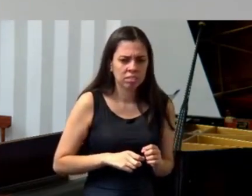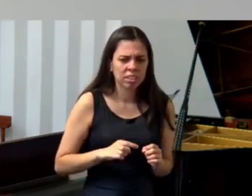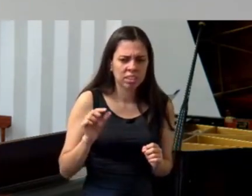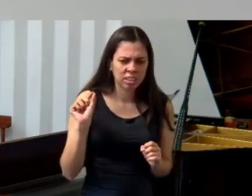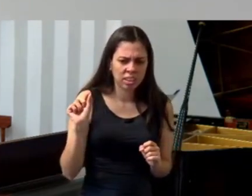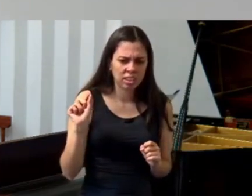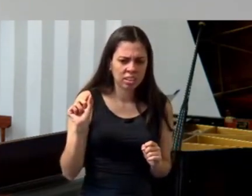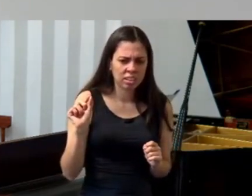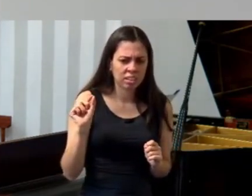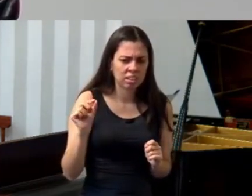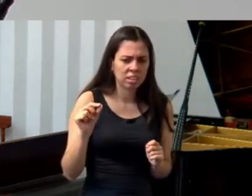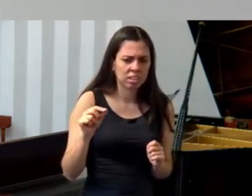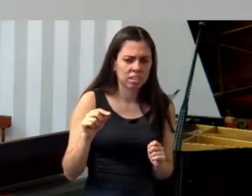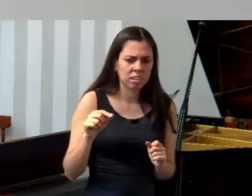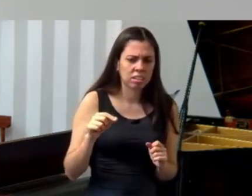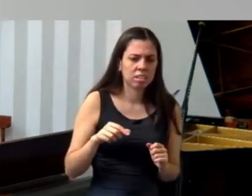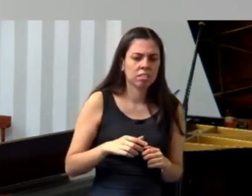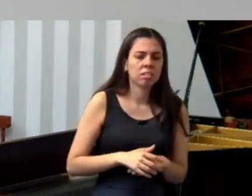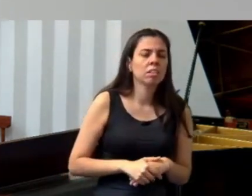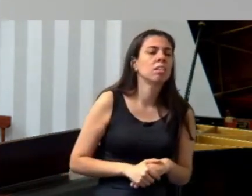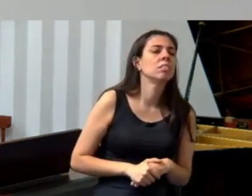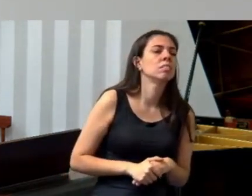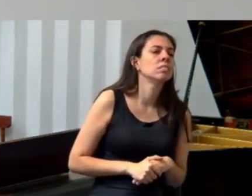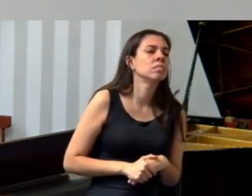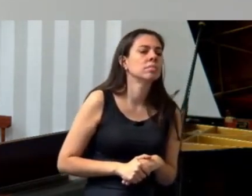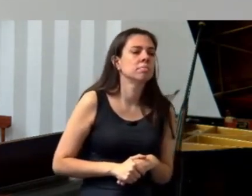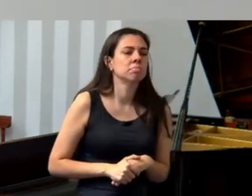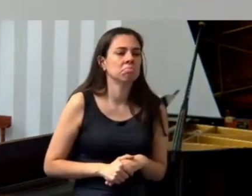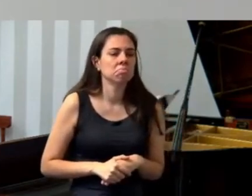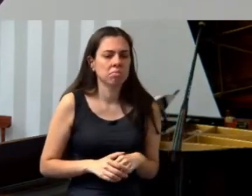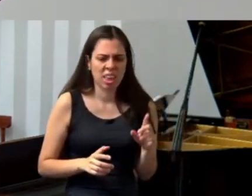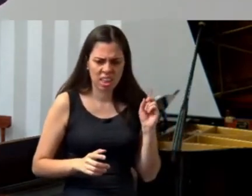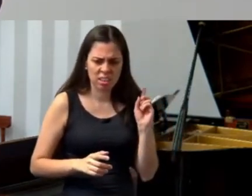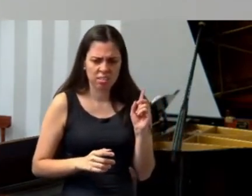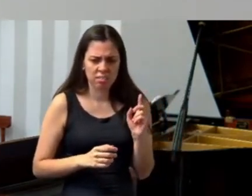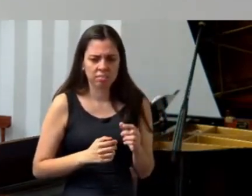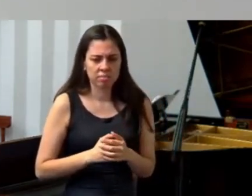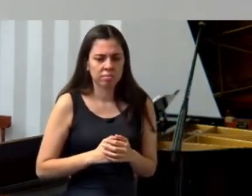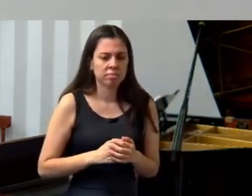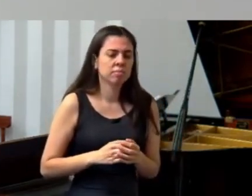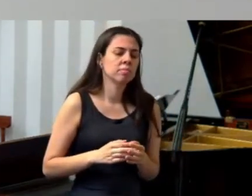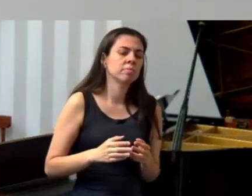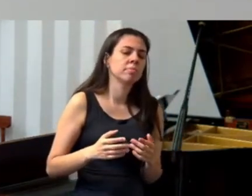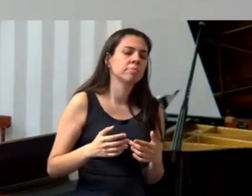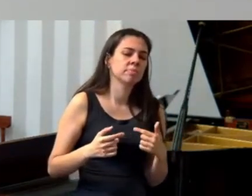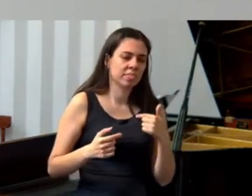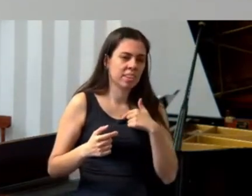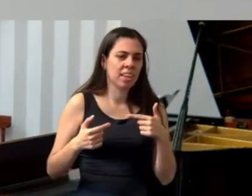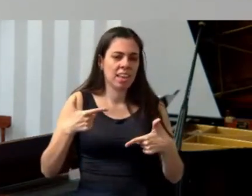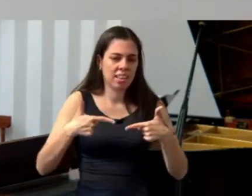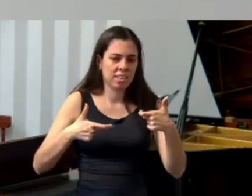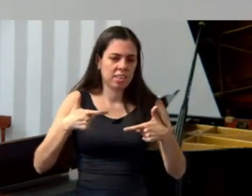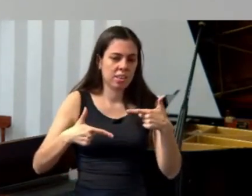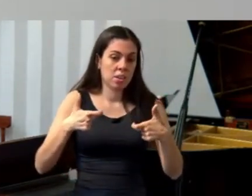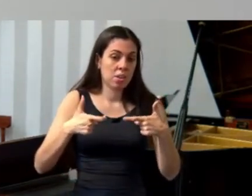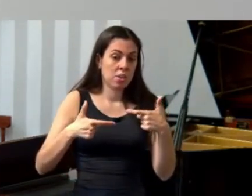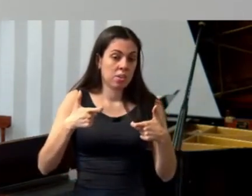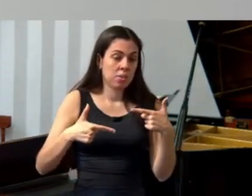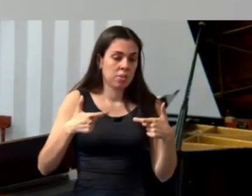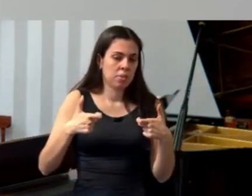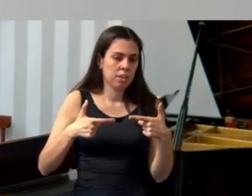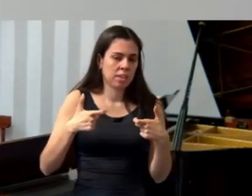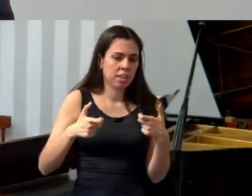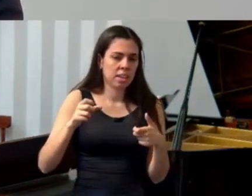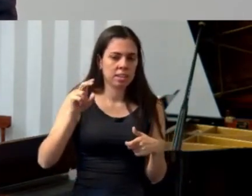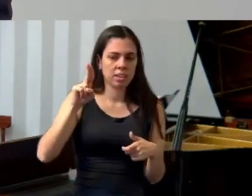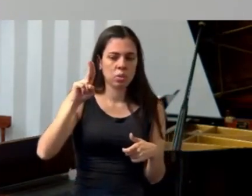mísseis estão chegando e a gente não sabe se vai ter culto ou não. 1 minuto antes do culto, o